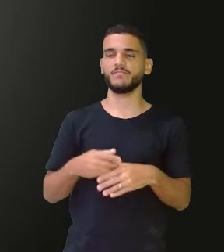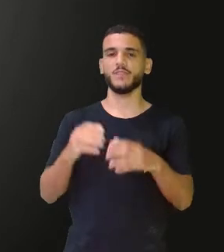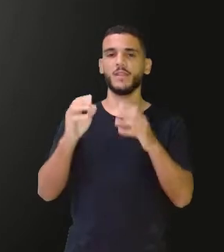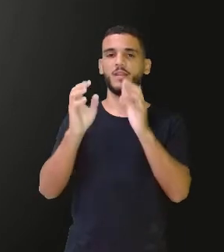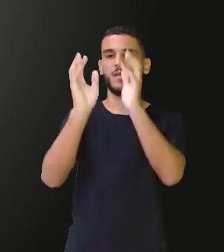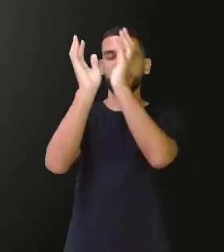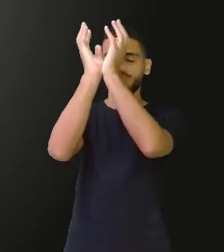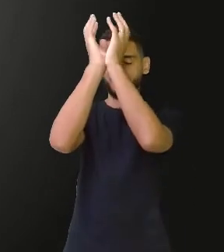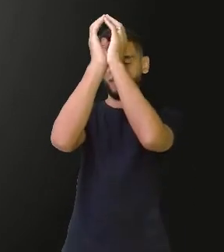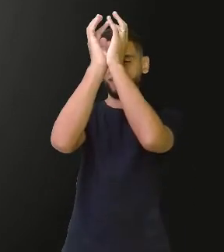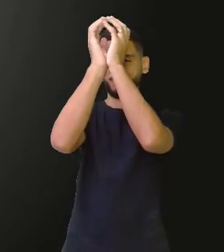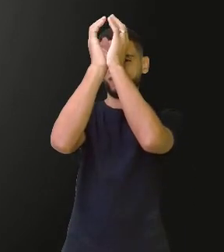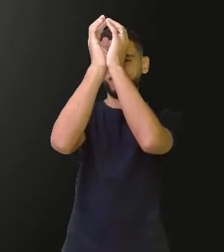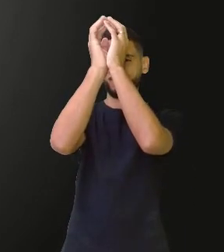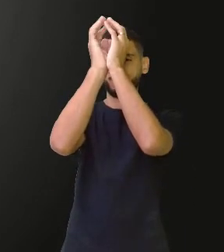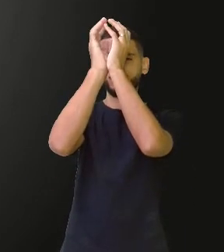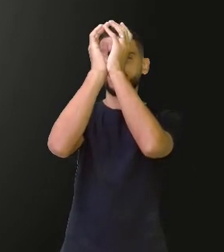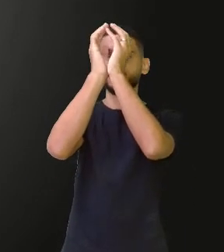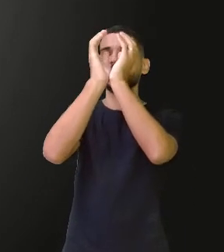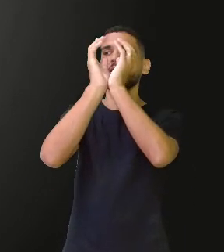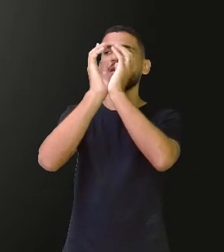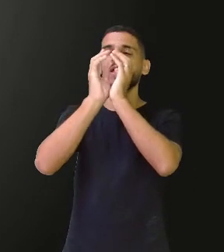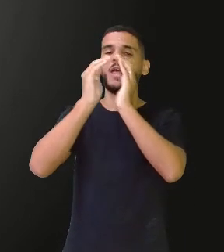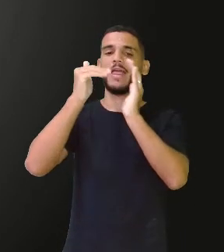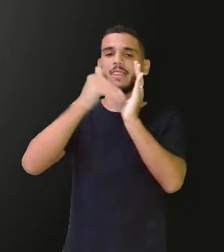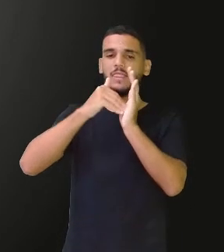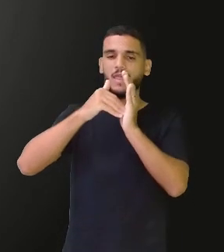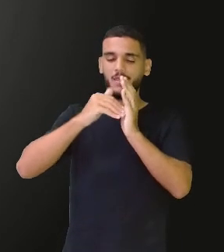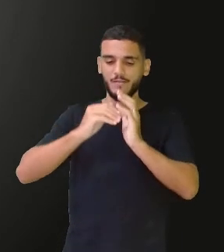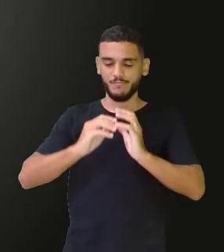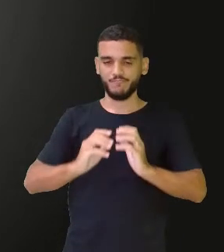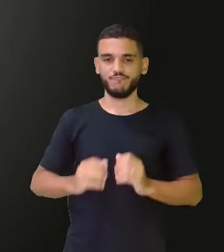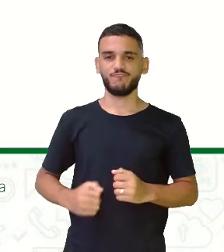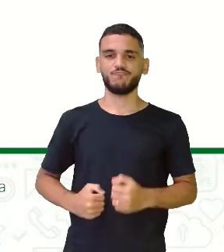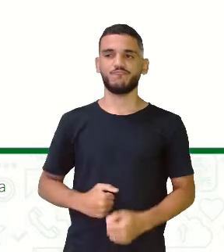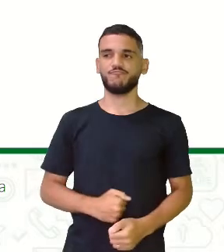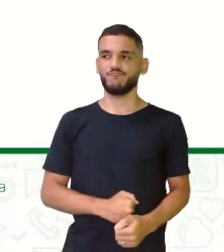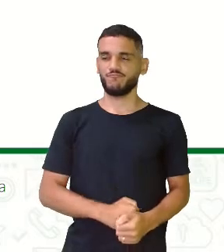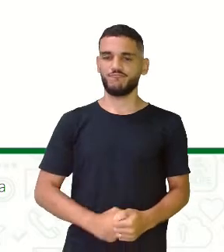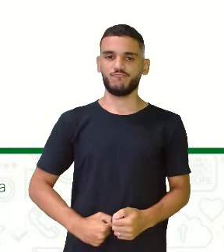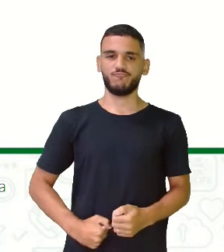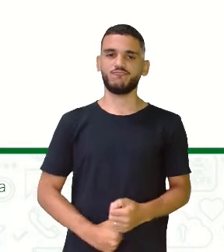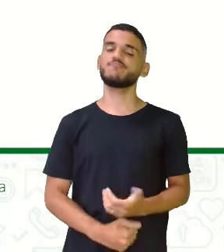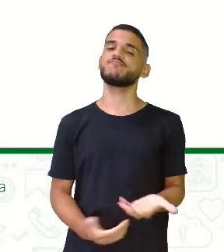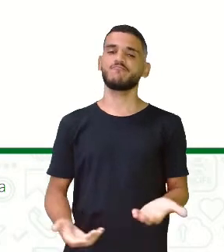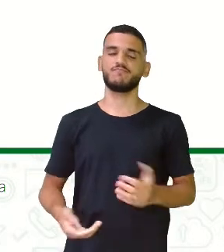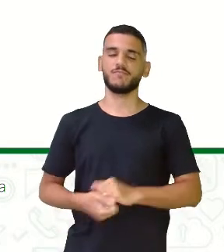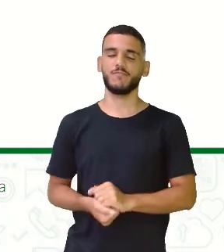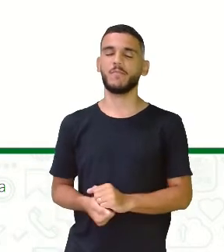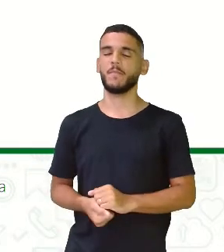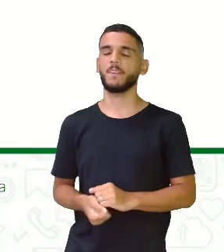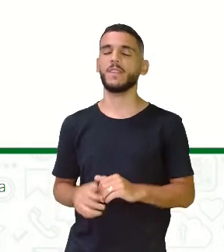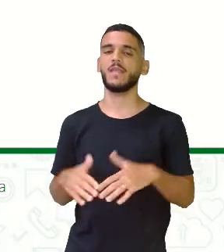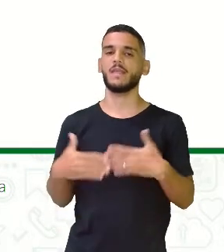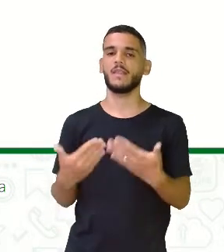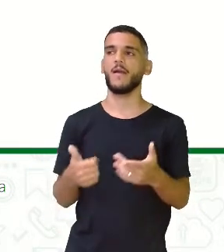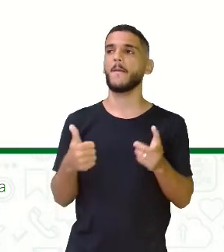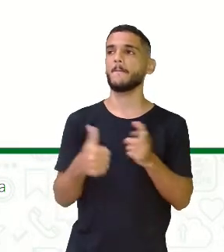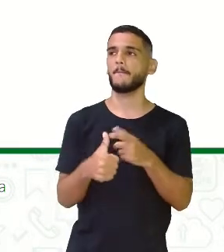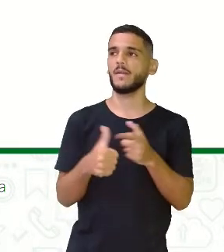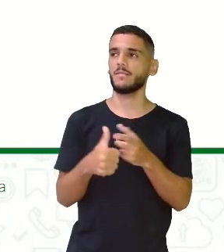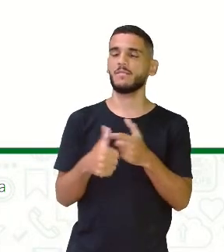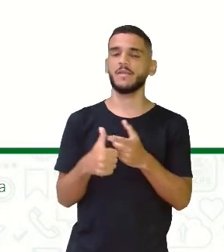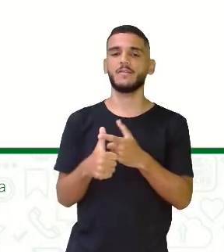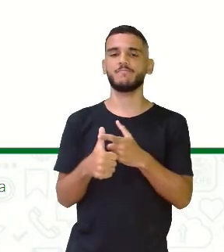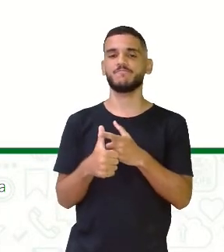né, do cerebelo, até o nosso sistema digestivo, tá? Então vamos ver um primeiro sistema.